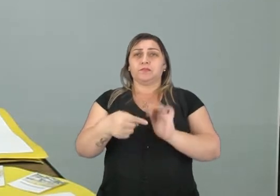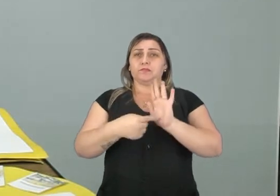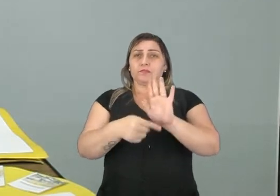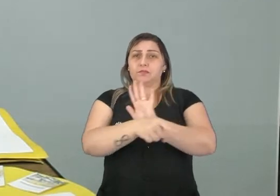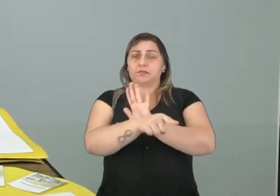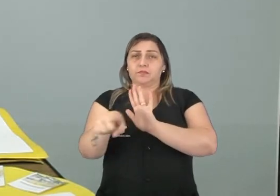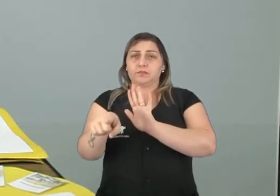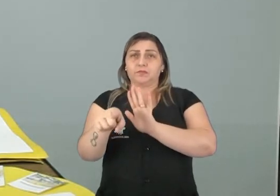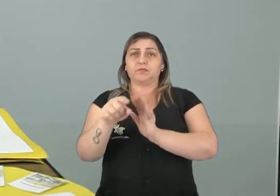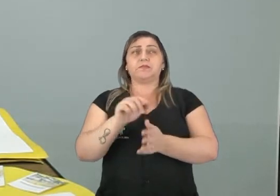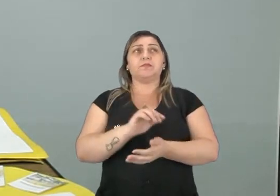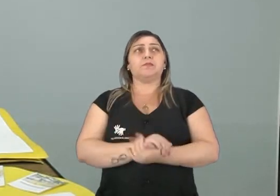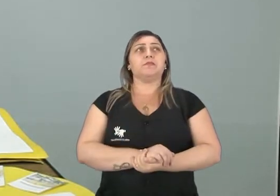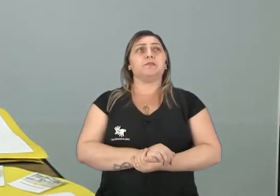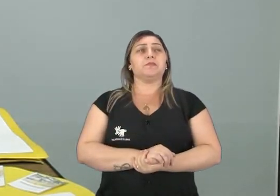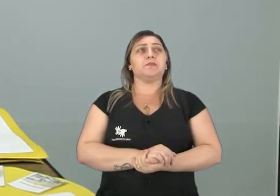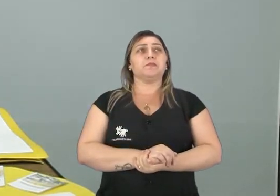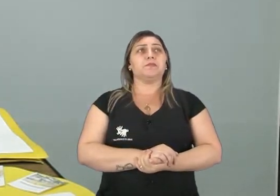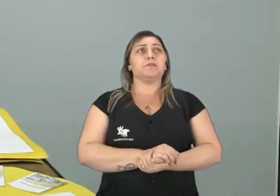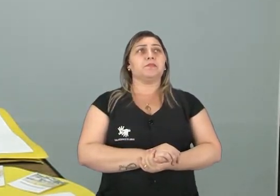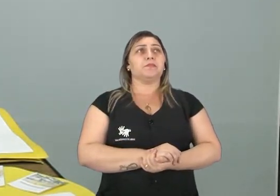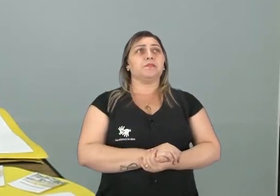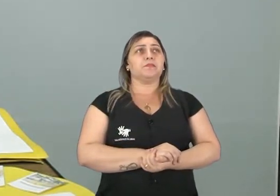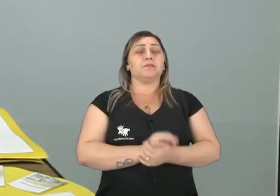aula foi a